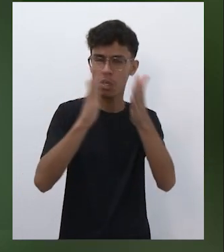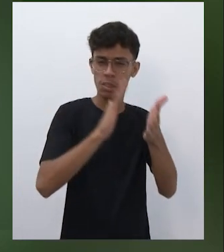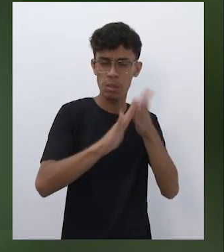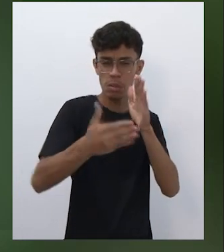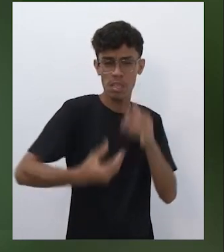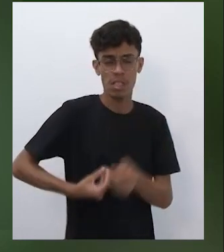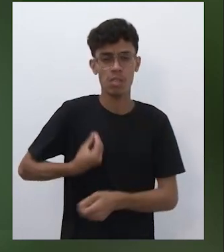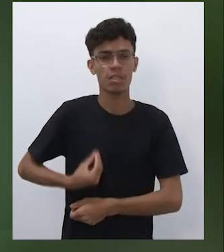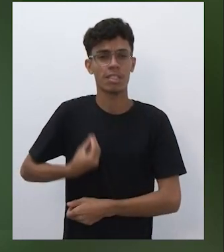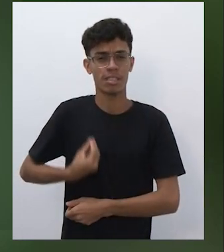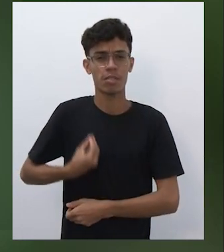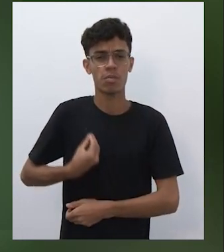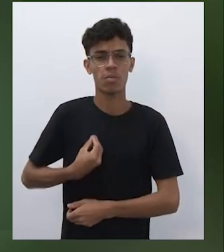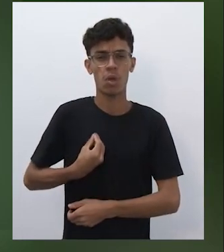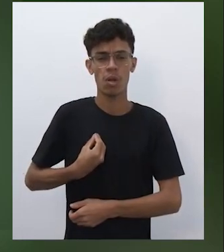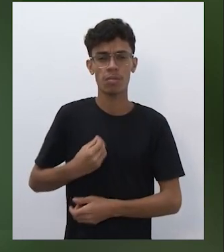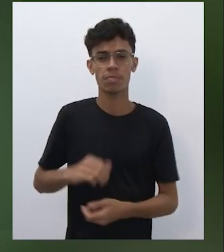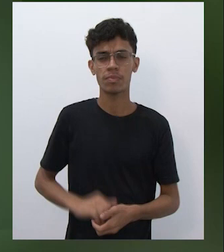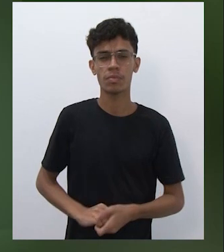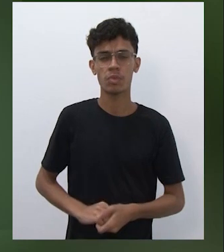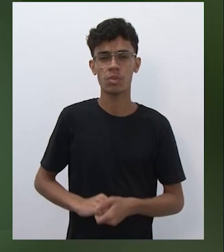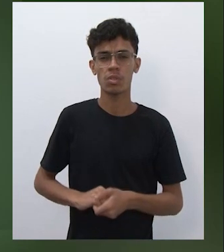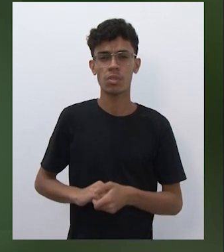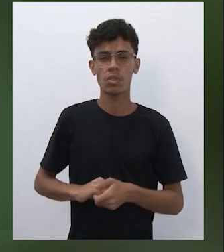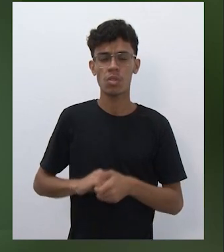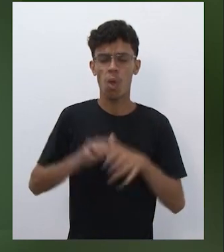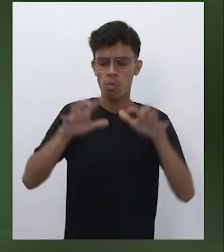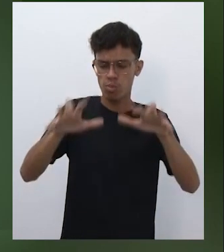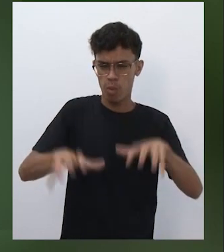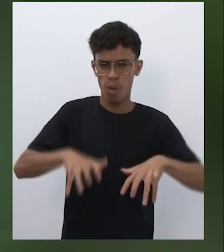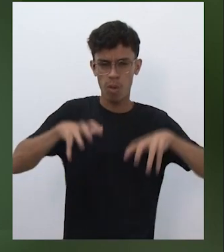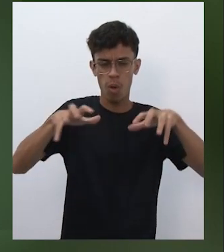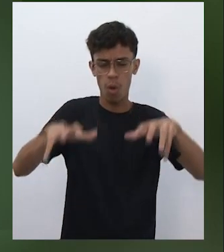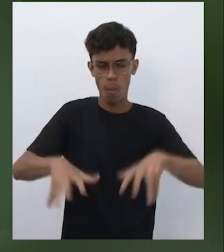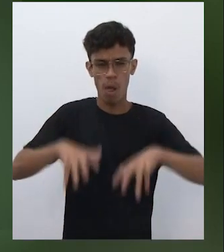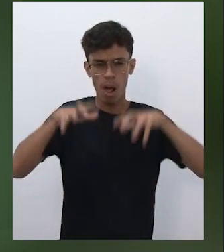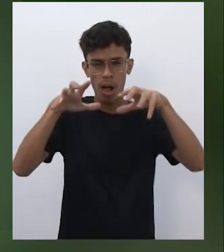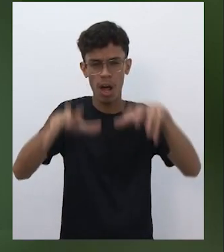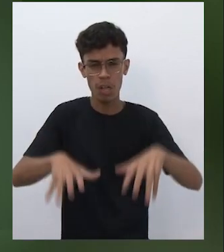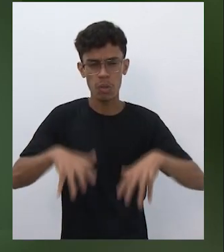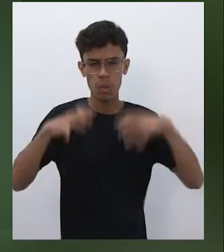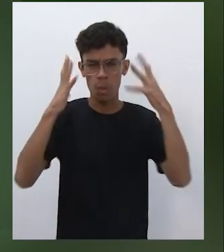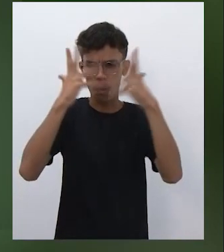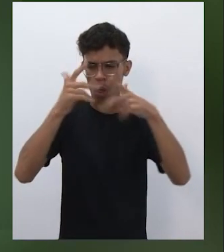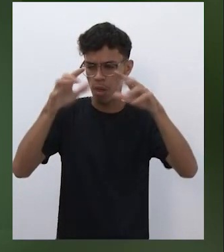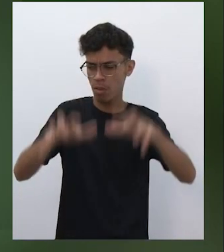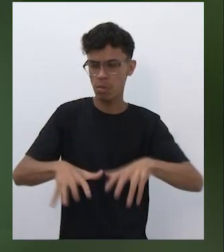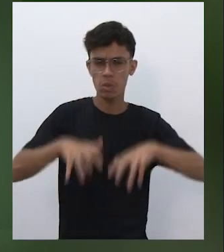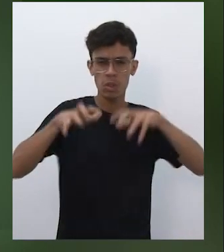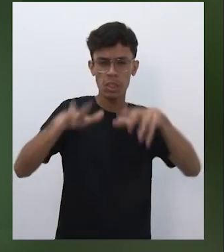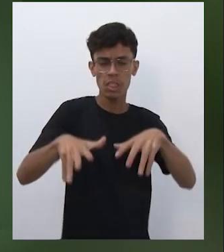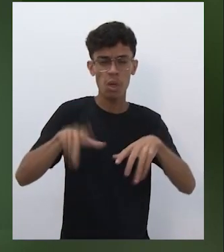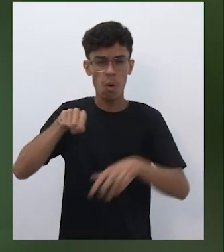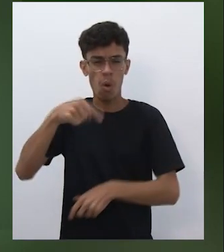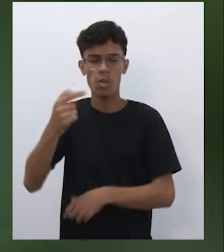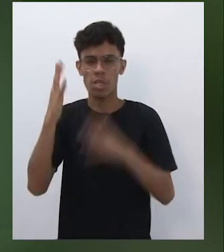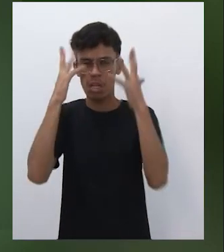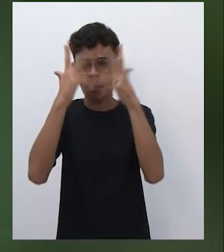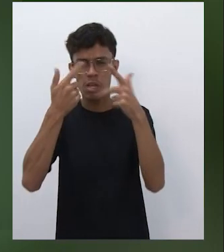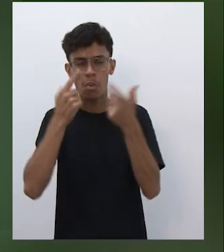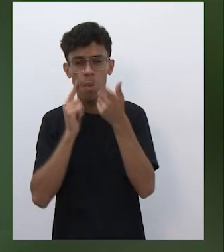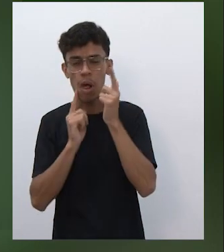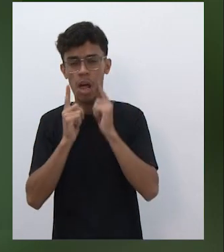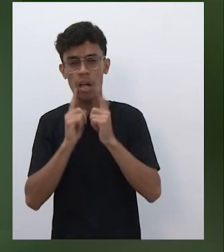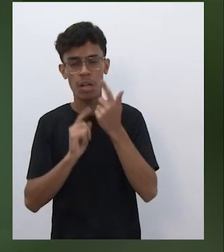vida também. O tigre fazia escolta de alguns castores e outros filhotes que choravam com muito medo. O rei